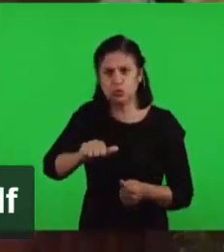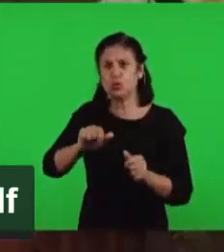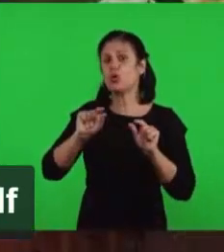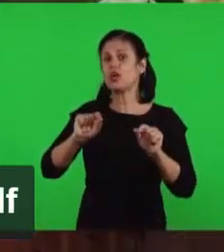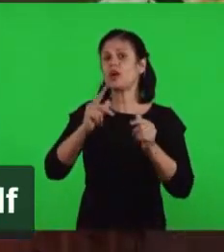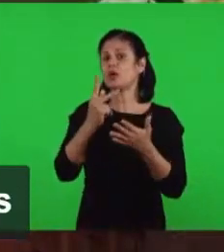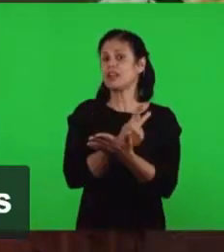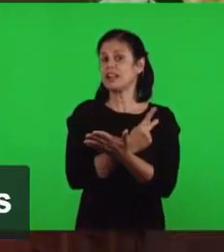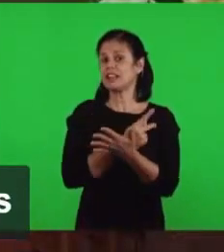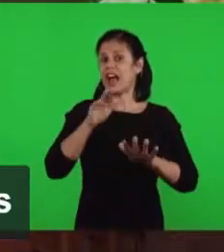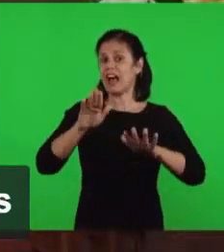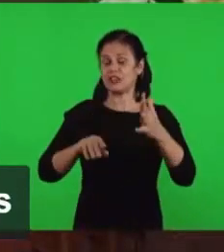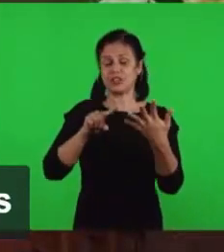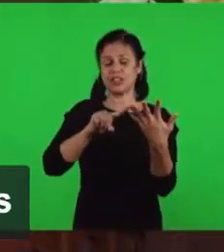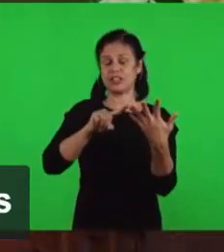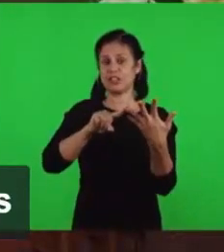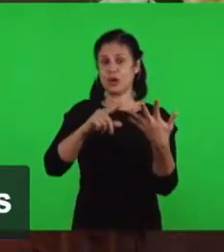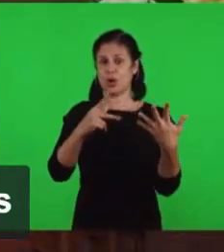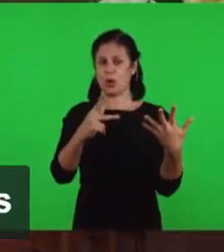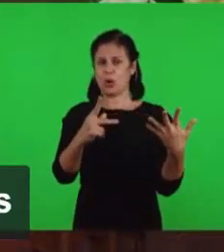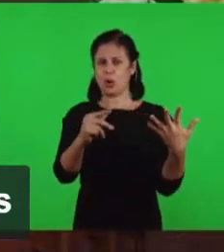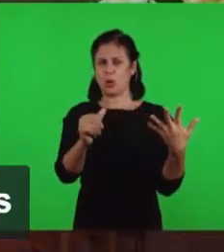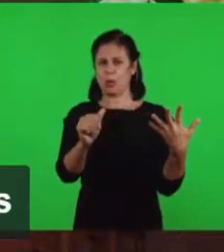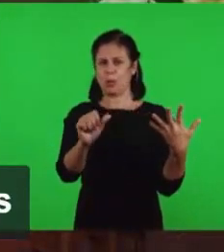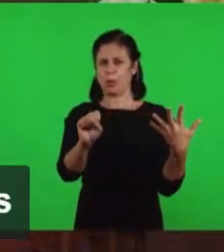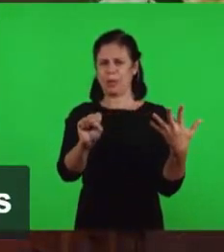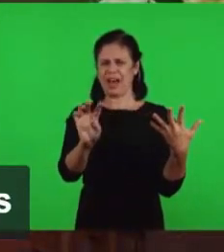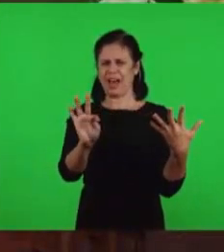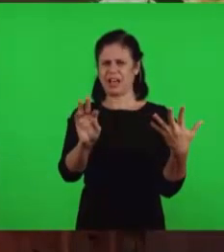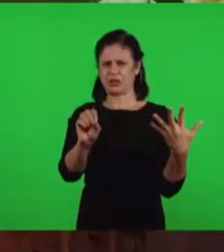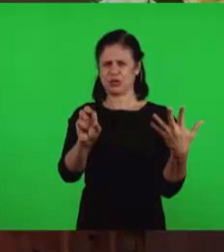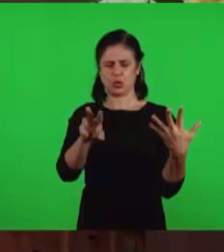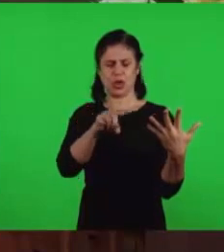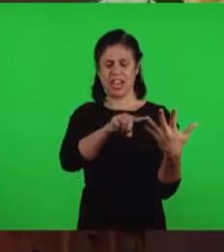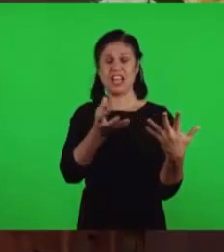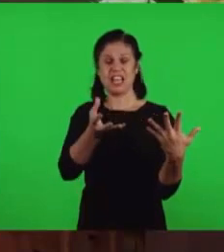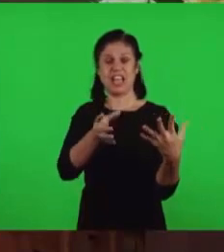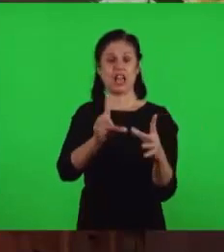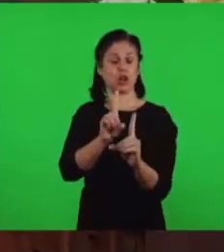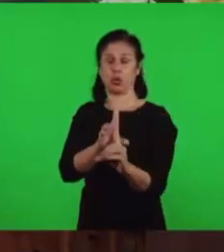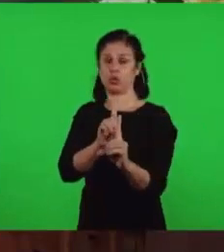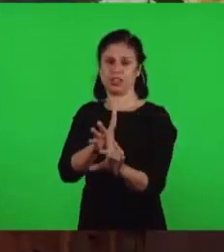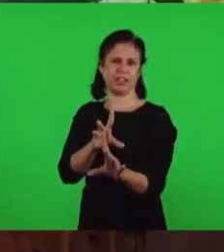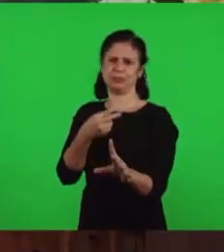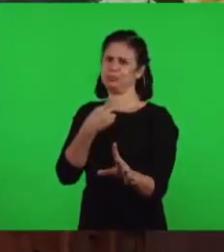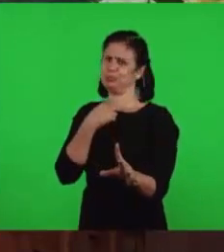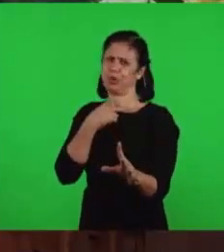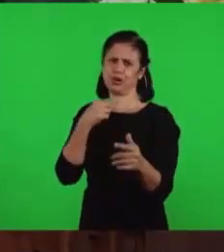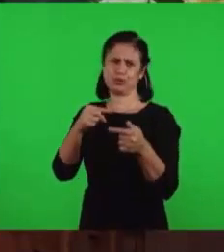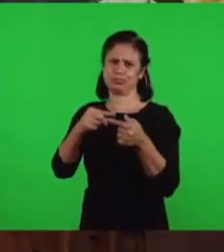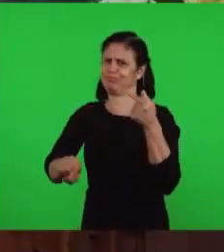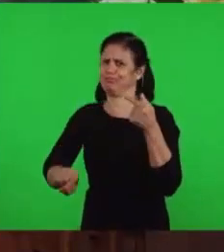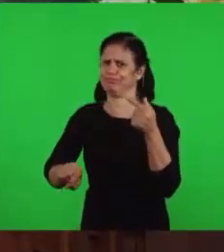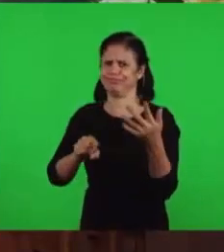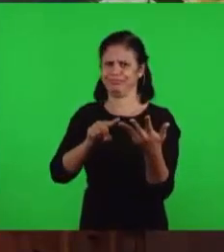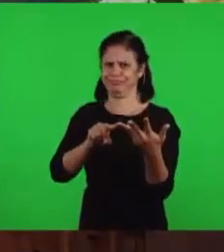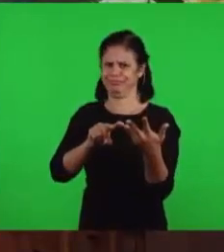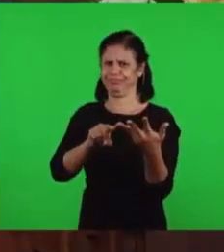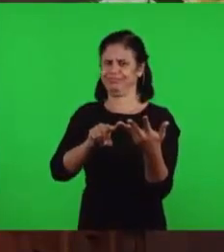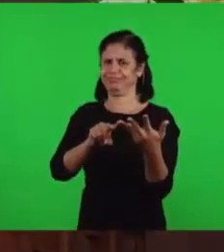resolve ser ele o único aquele que vai doutrinar tudo e ele sabe de tudo então e ele usa